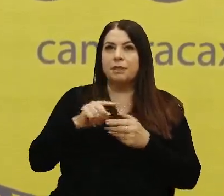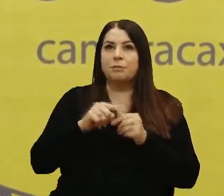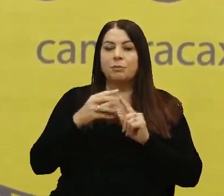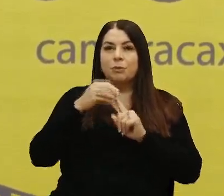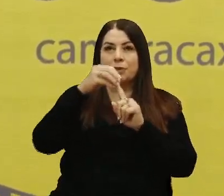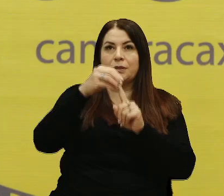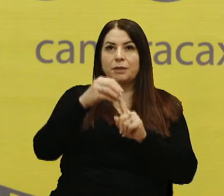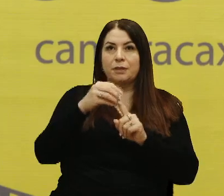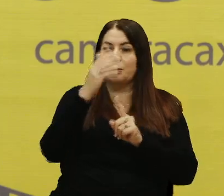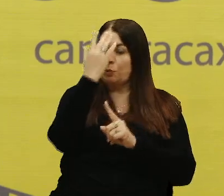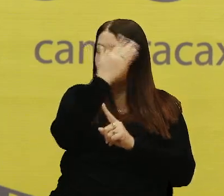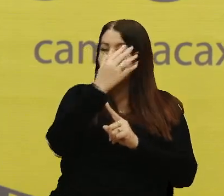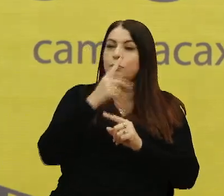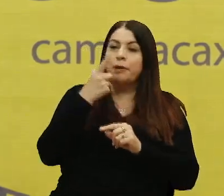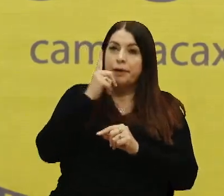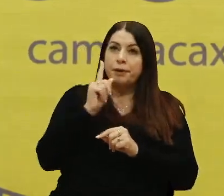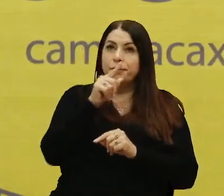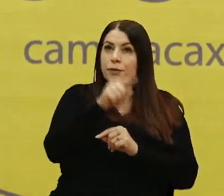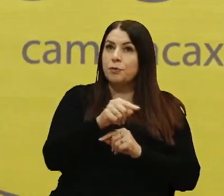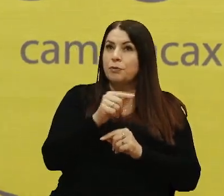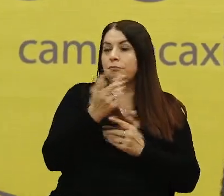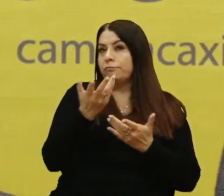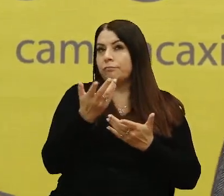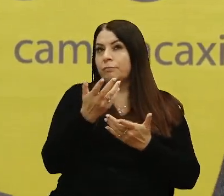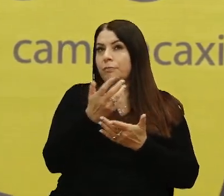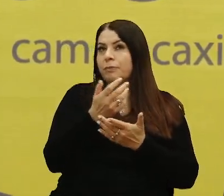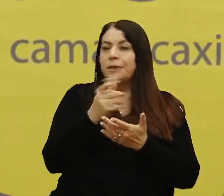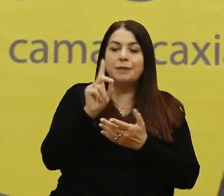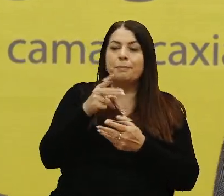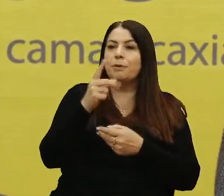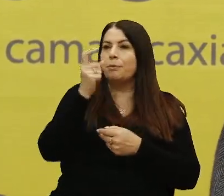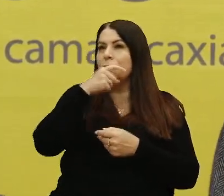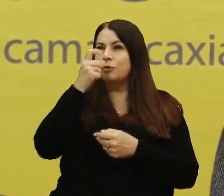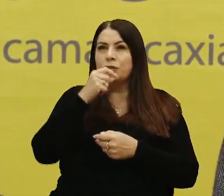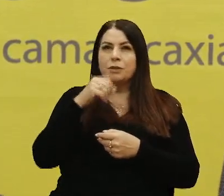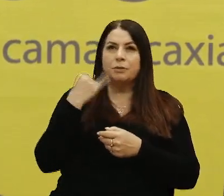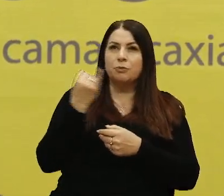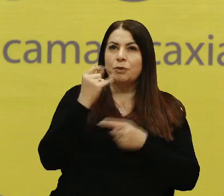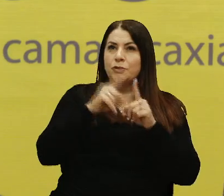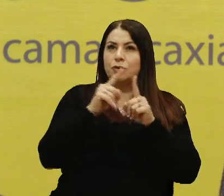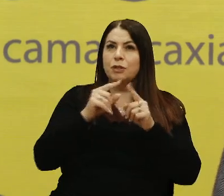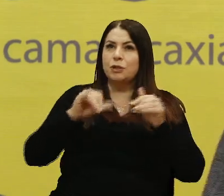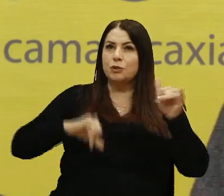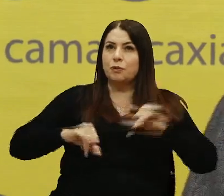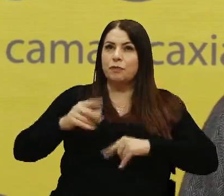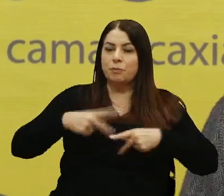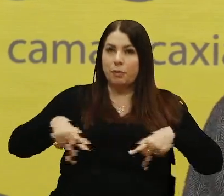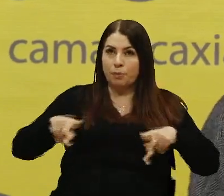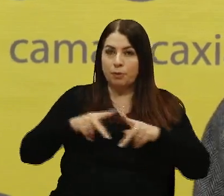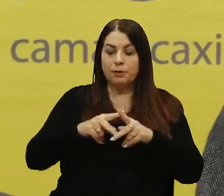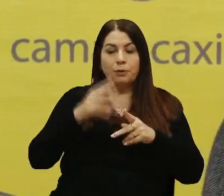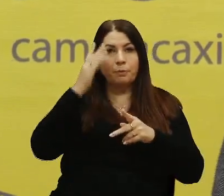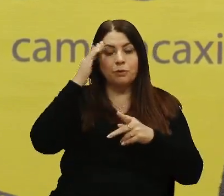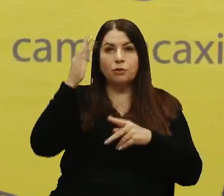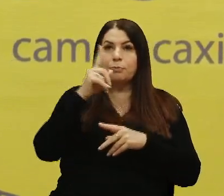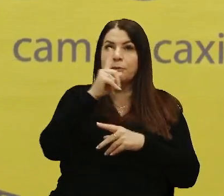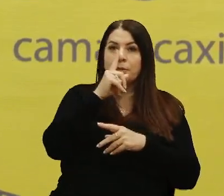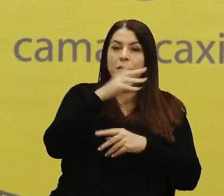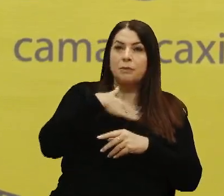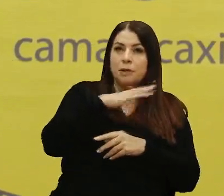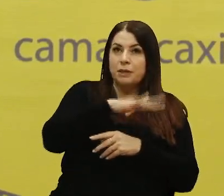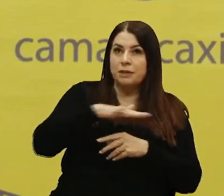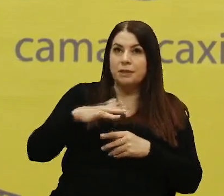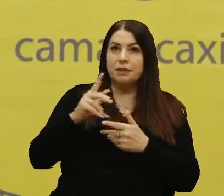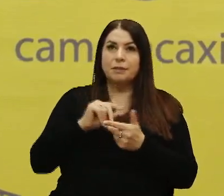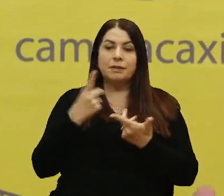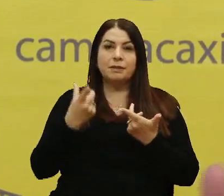que o prefeito Odilon se elegeu com uma base de mentira significativa e, infelizmente, quem sofre é a população, né? Imagina uma mãe que tem uma criança,